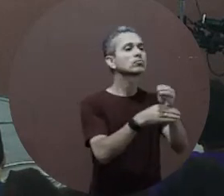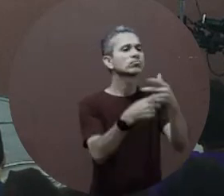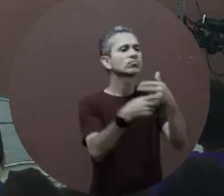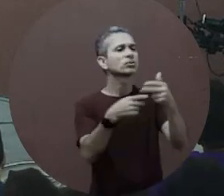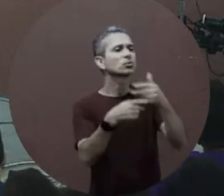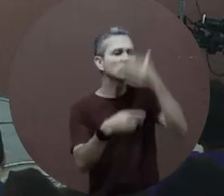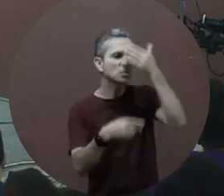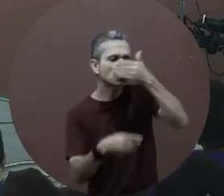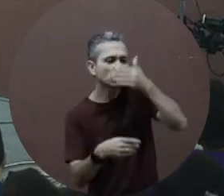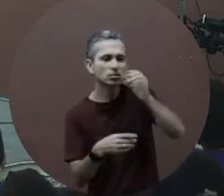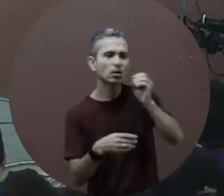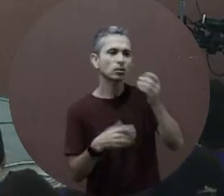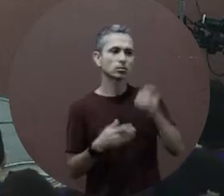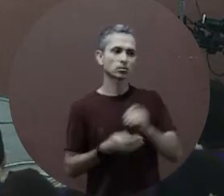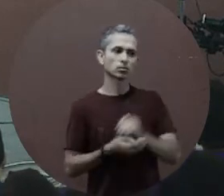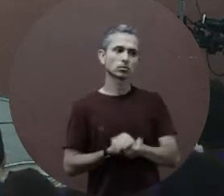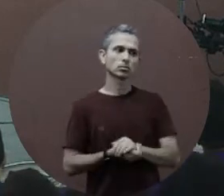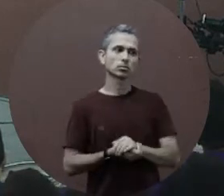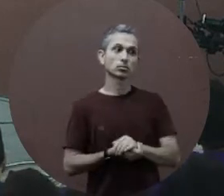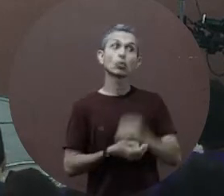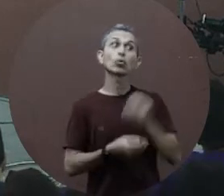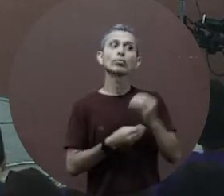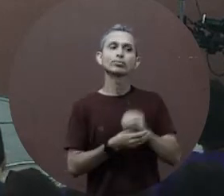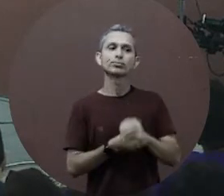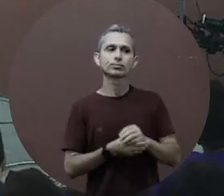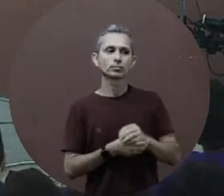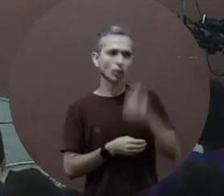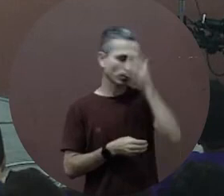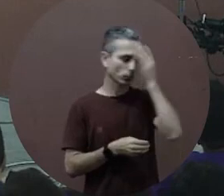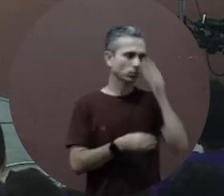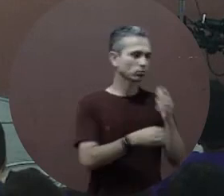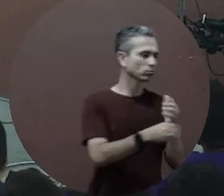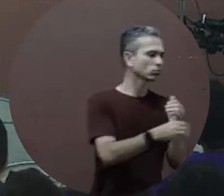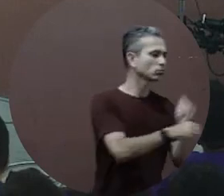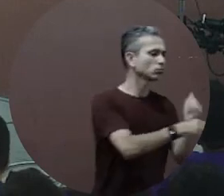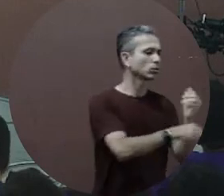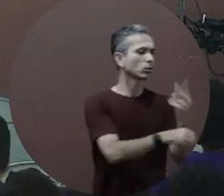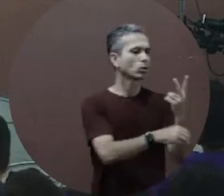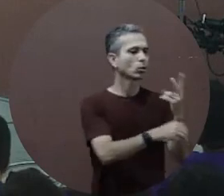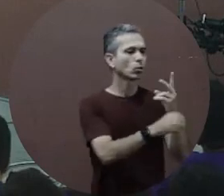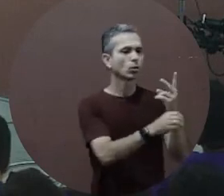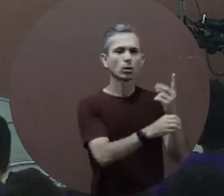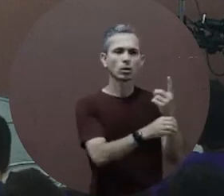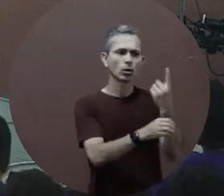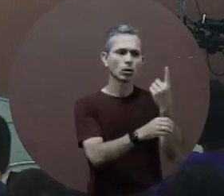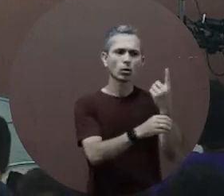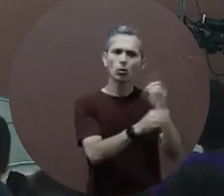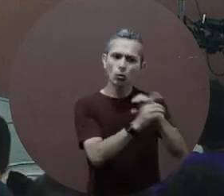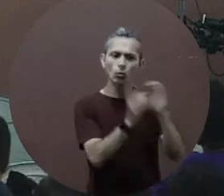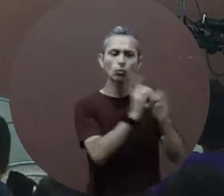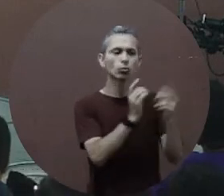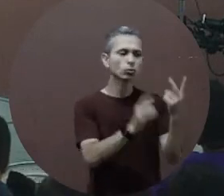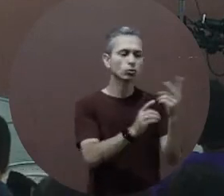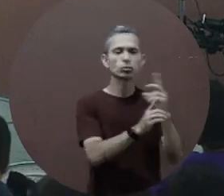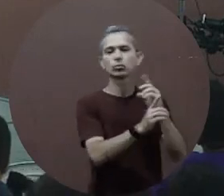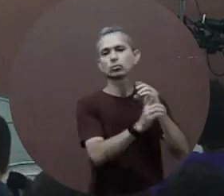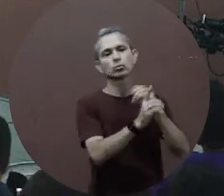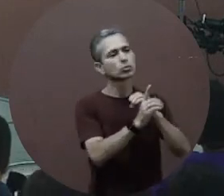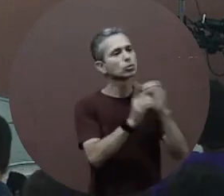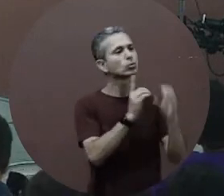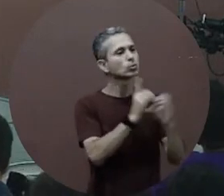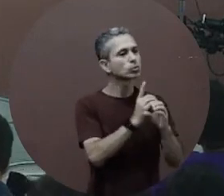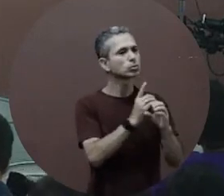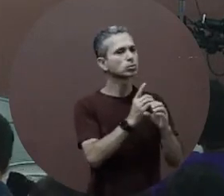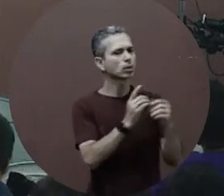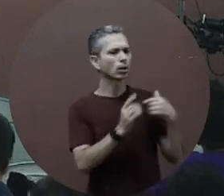Sabe como? Quando o cara falta 1 culto, 2 cultos, 3 cultos, eu digo: epa, peraí, tem algo acontecendo.